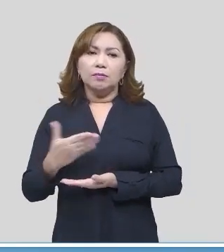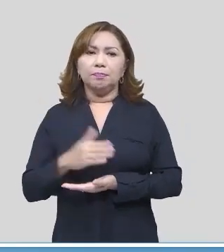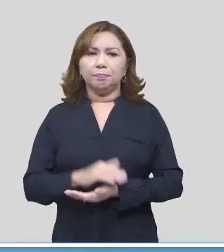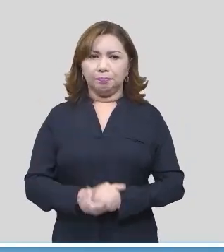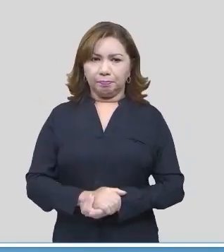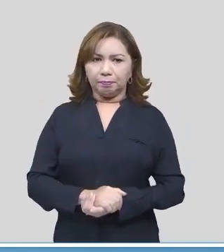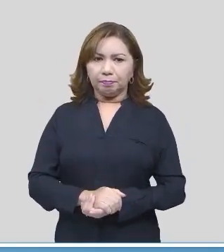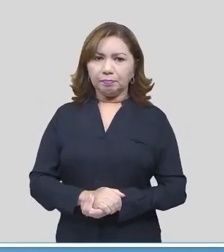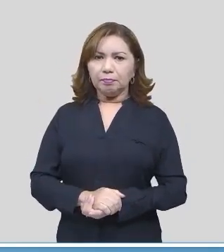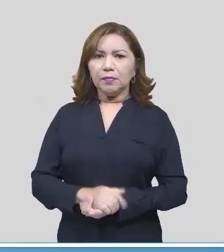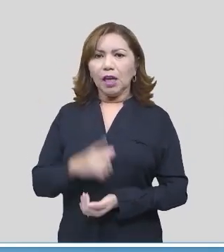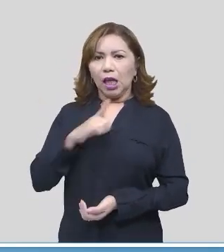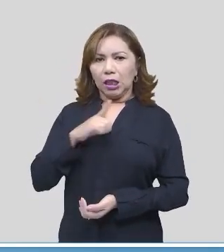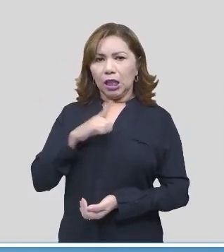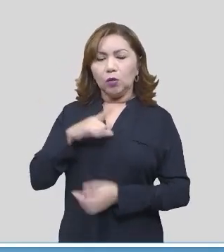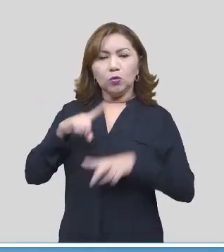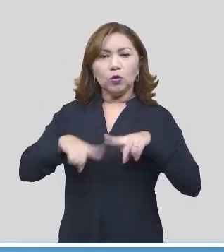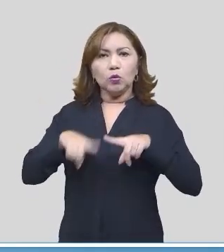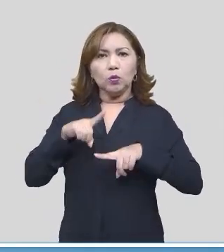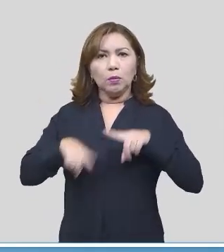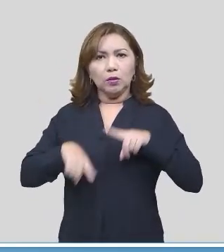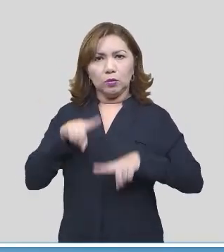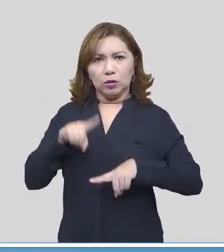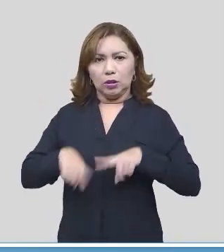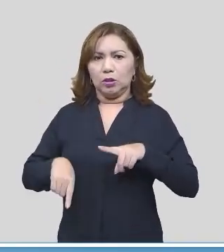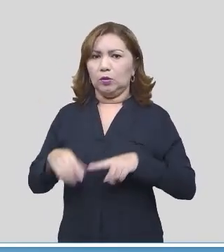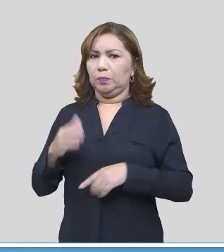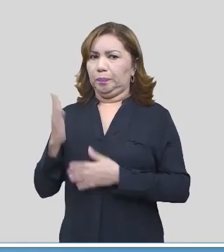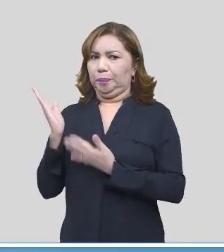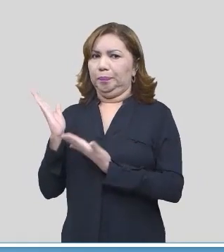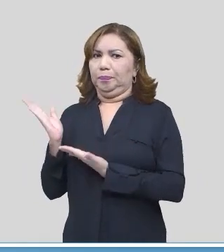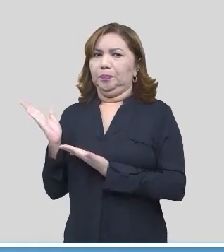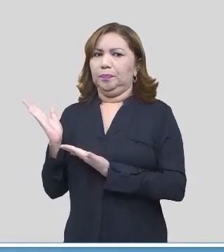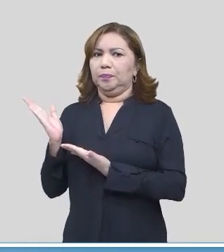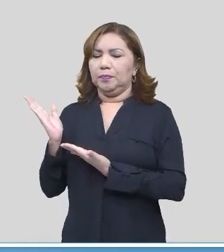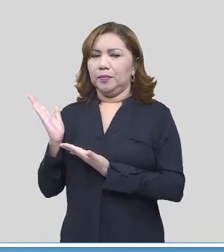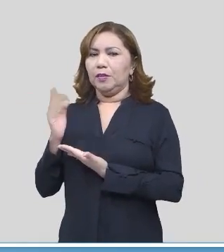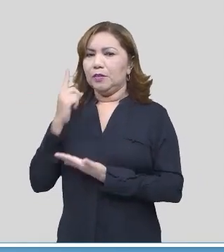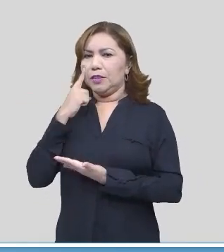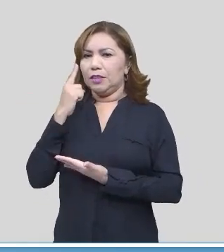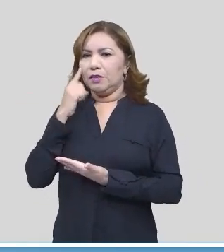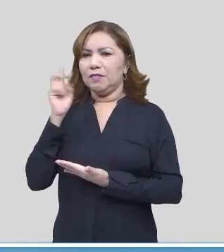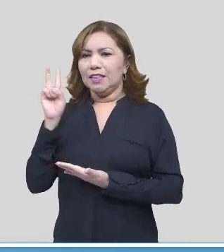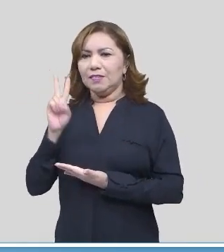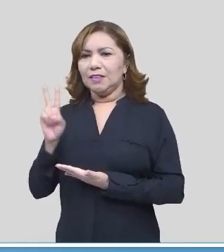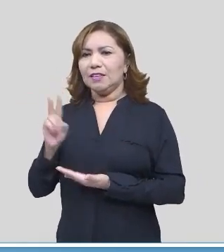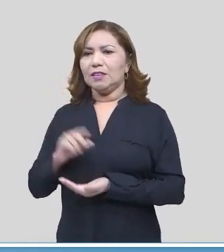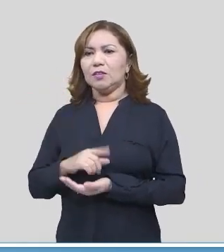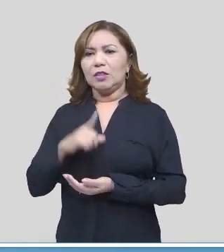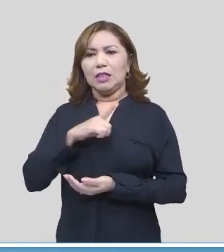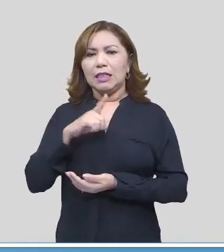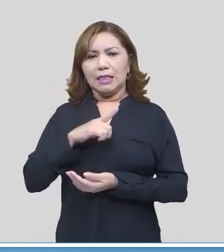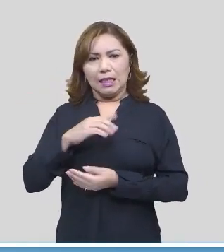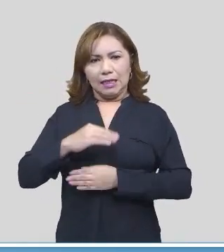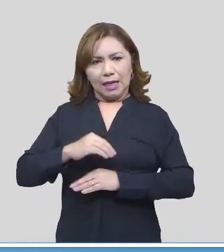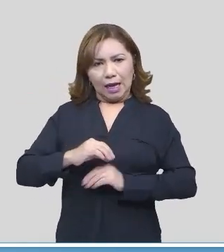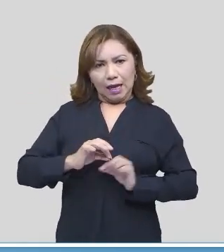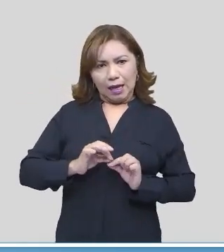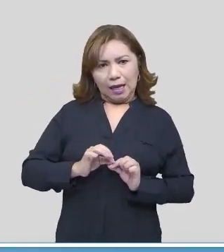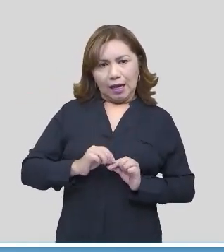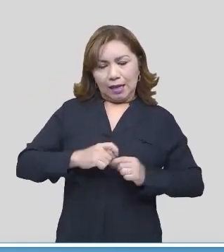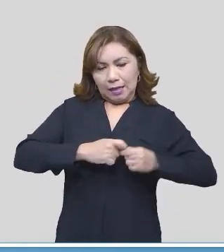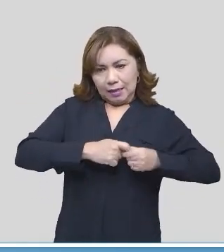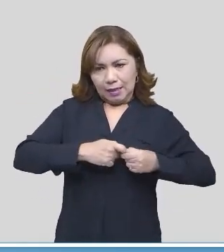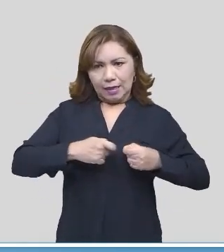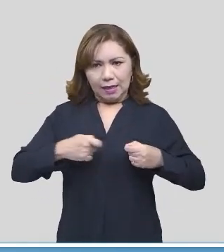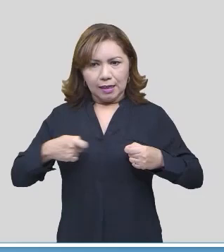aparecem alguns instrumentos. Vocês conseguem verificar? Temos aí a trena, que apareceu em muitos